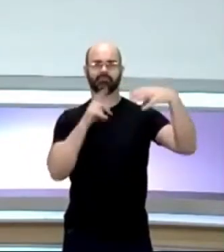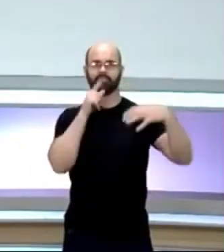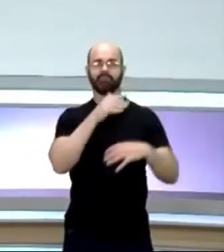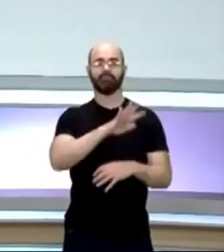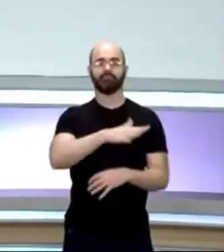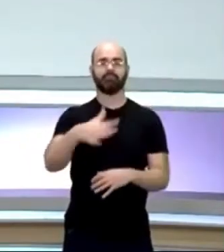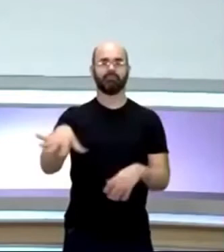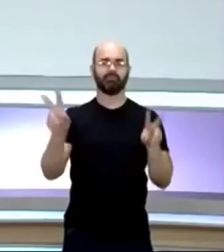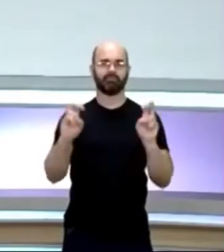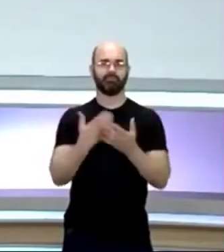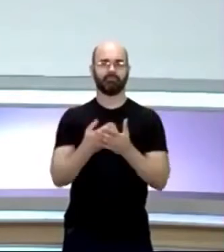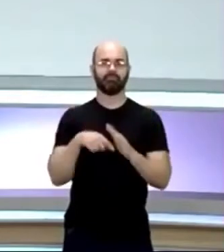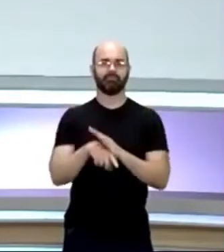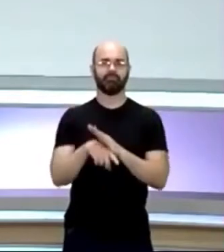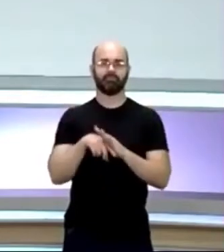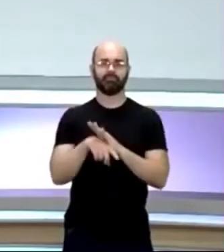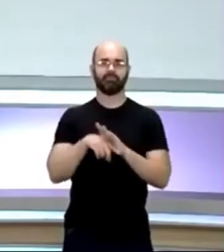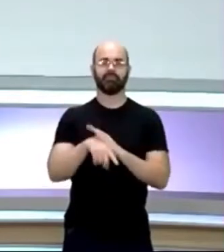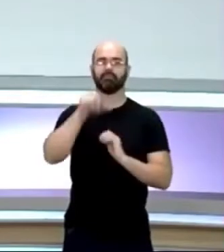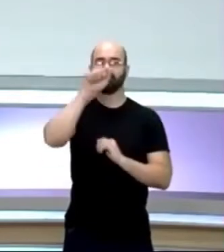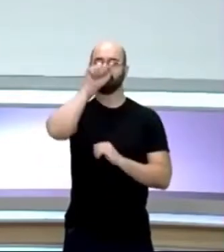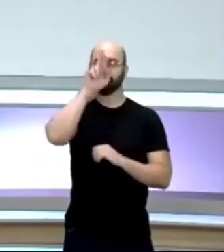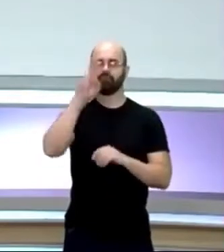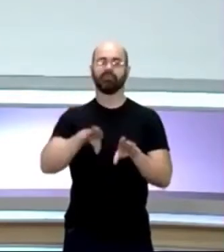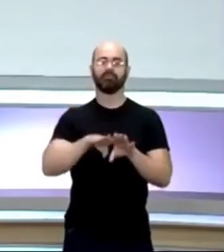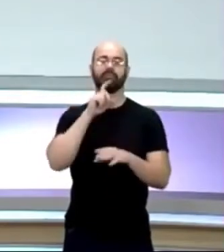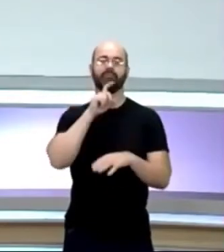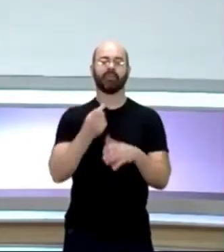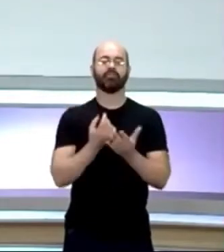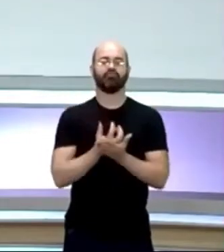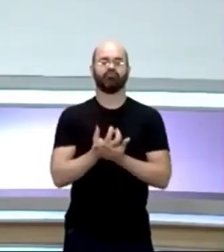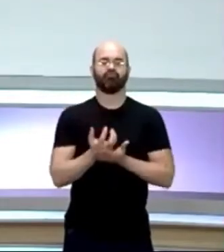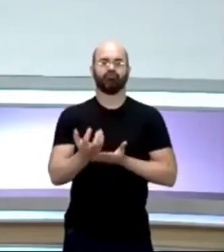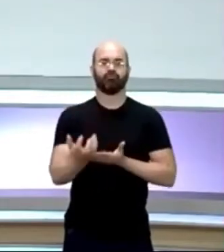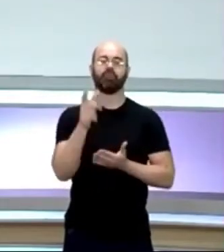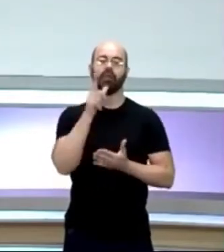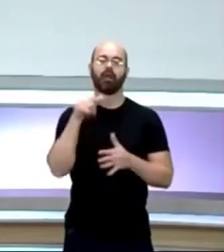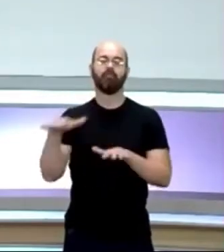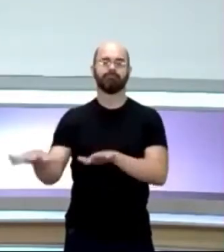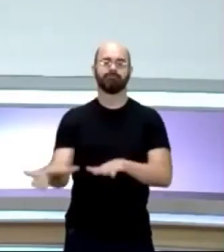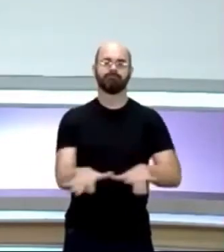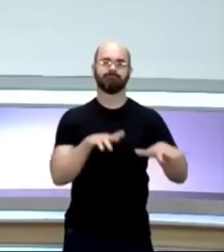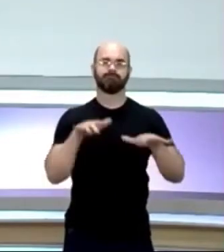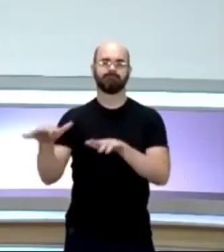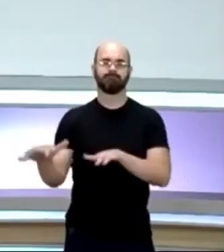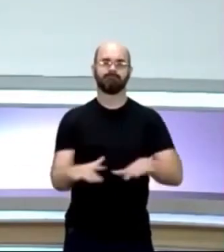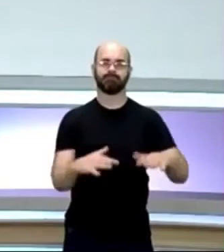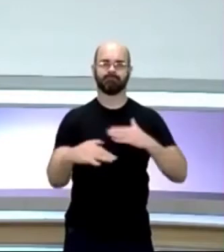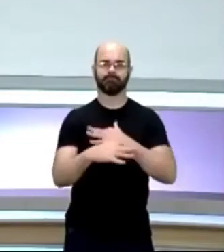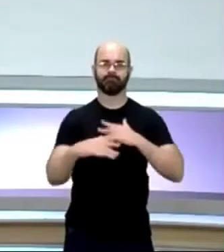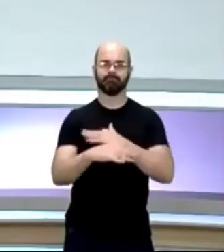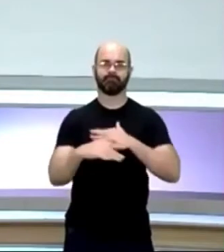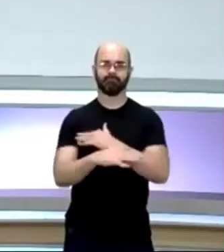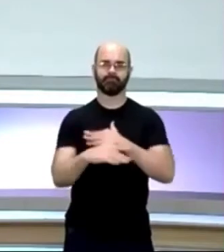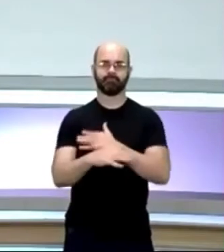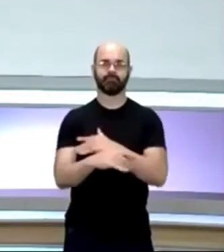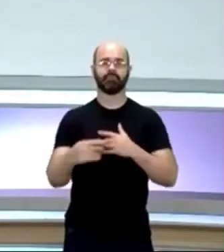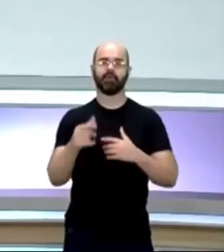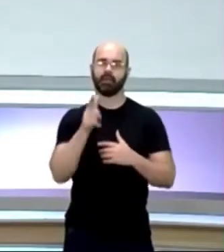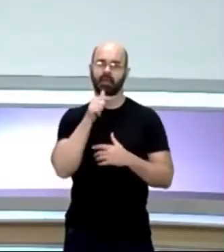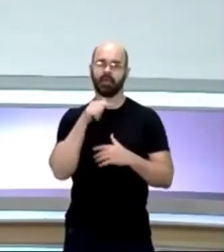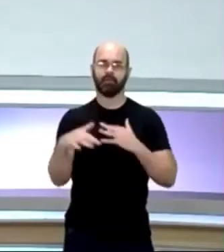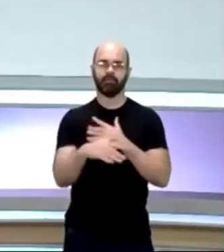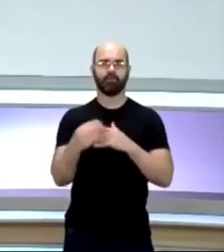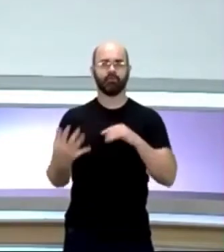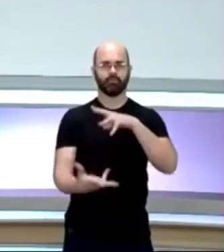maritimidade, massas de ar, vegetação, correntes marítimas, né, as suas características no mundo todo, né,